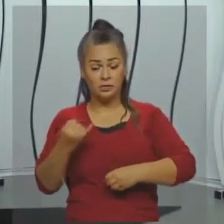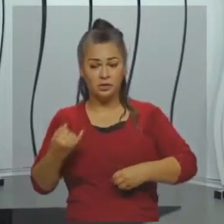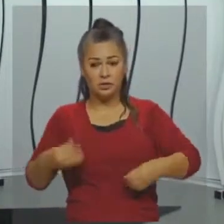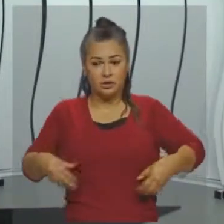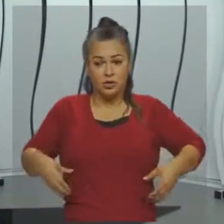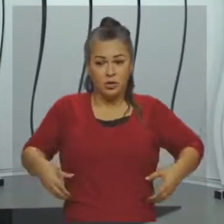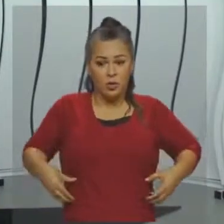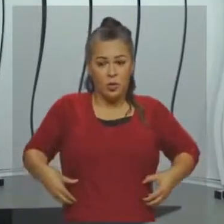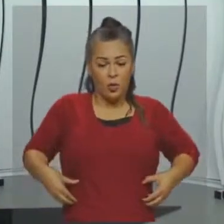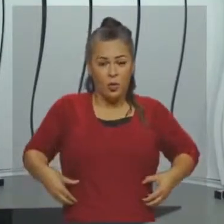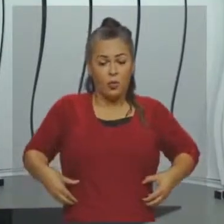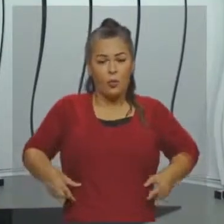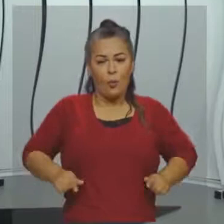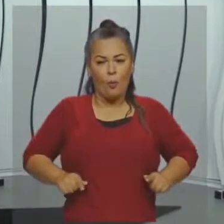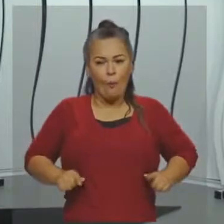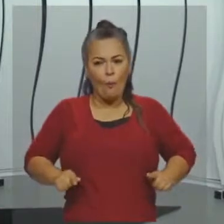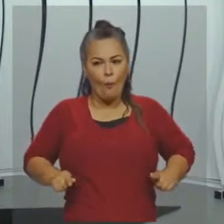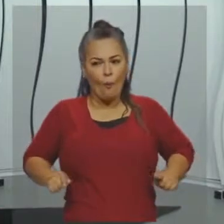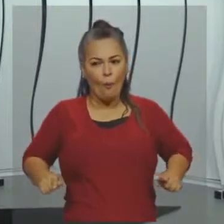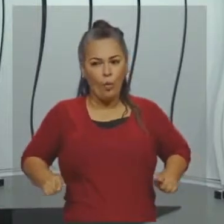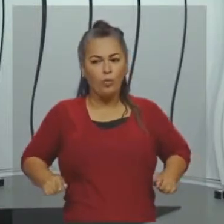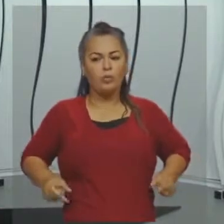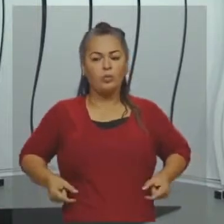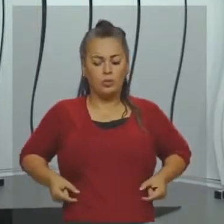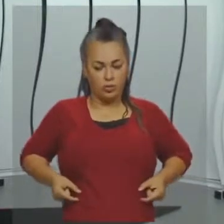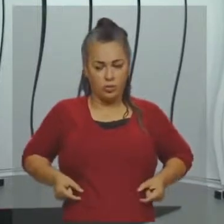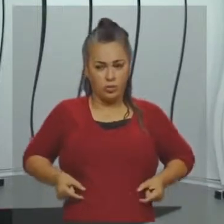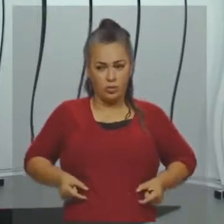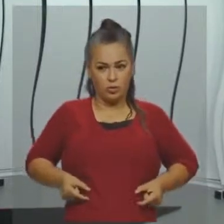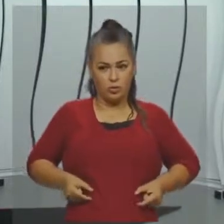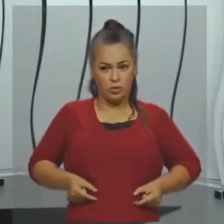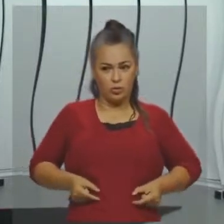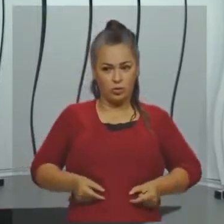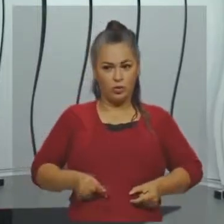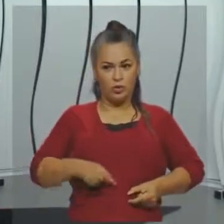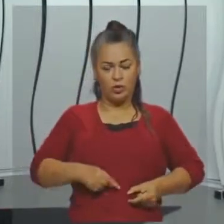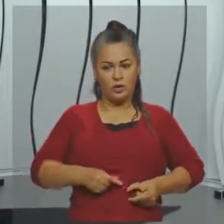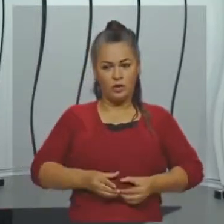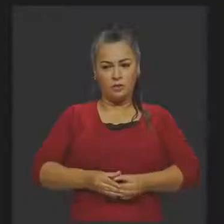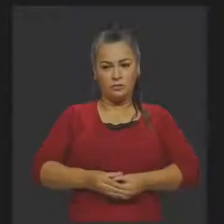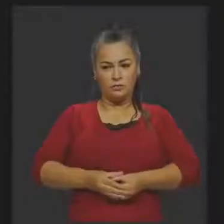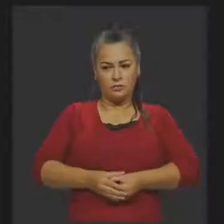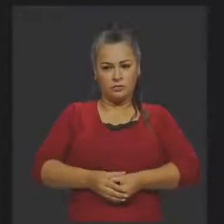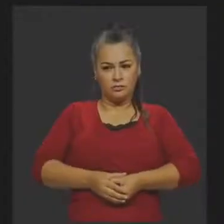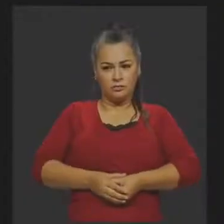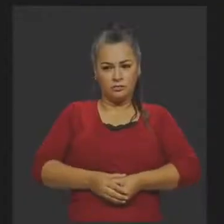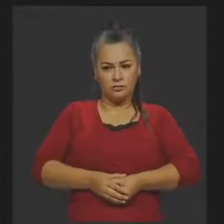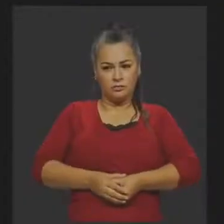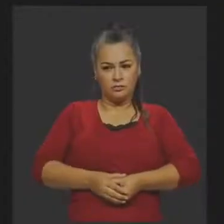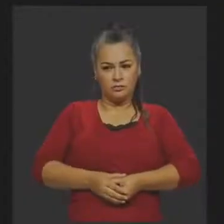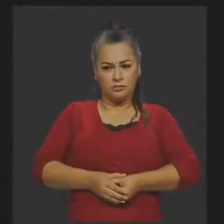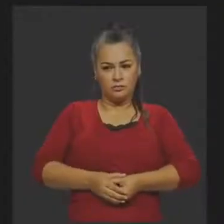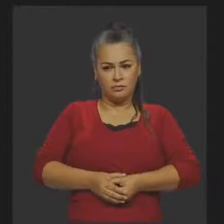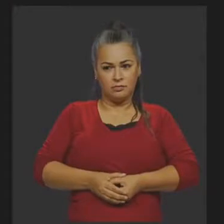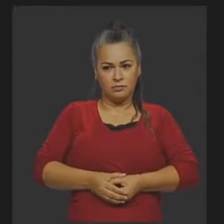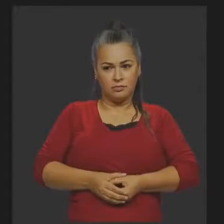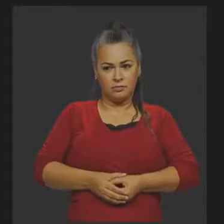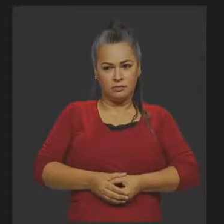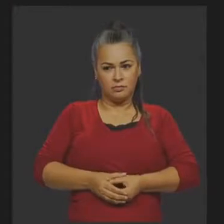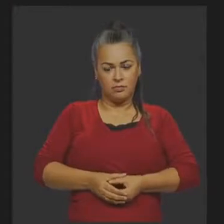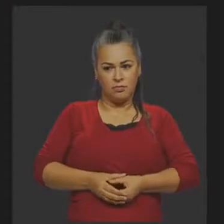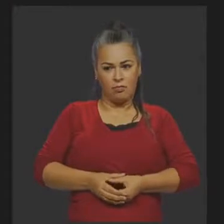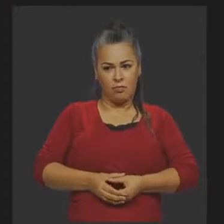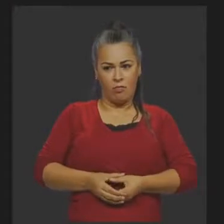de armazenamento também é importante. Então a bexiga recebe a urina que chega continuamente